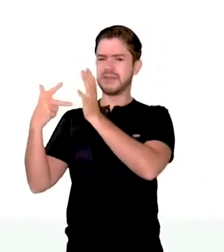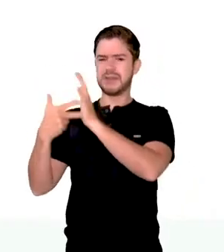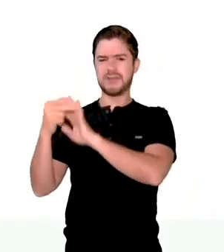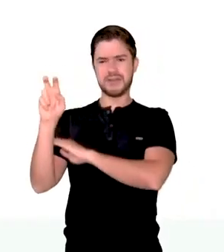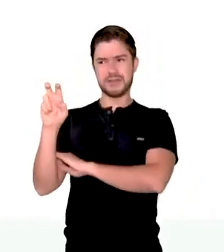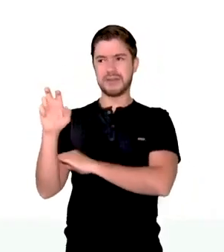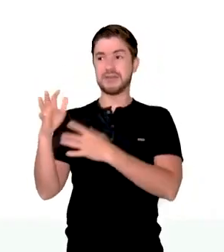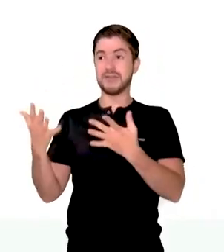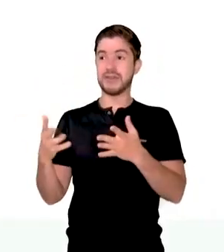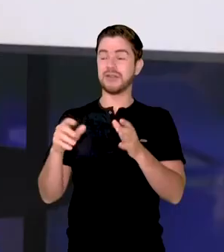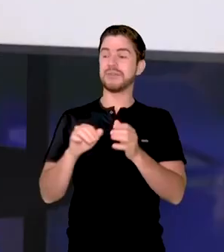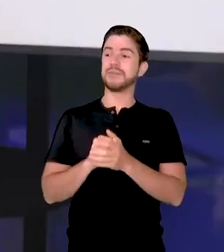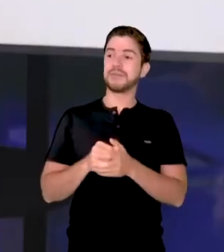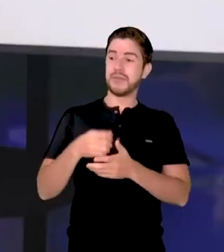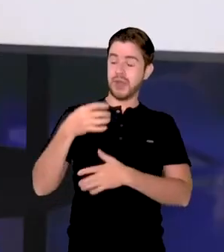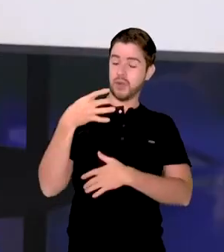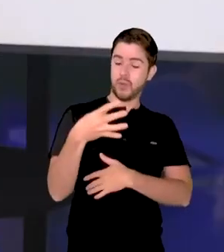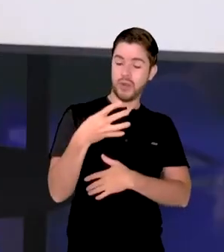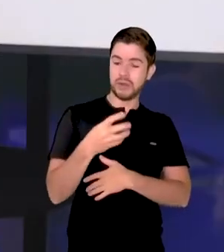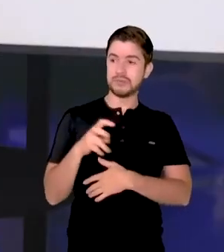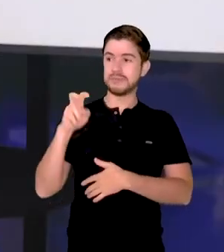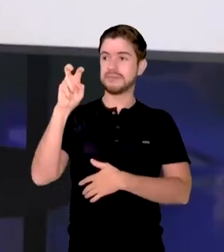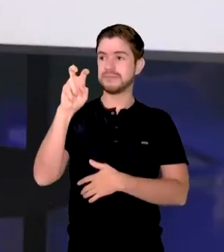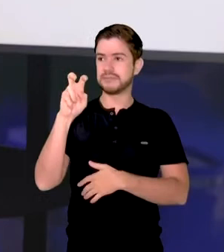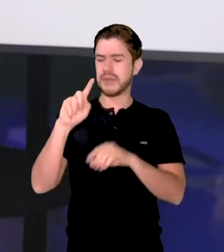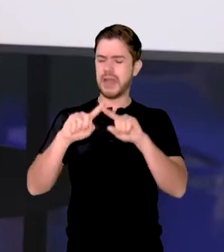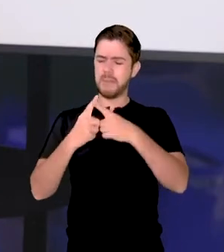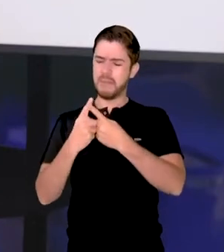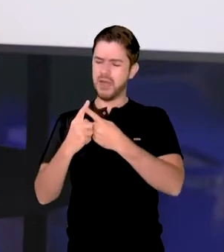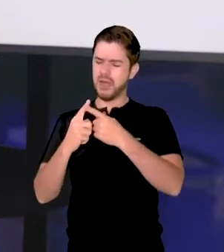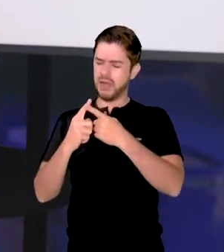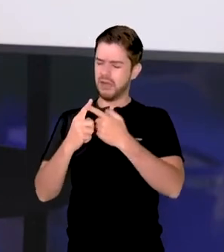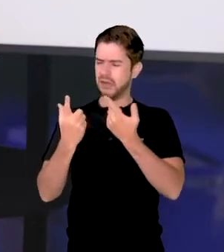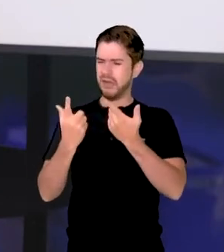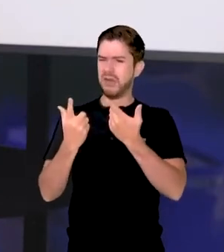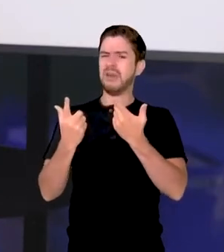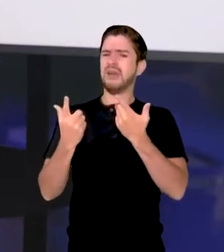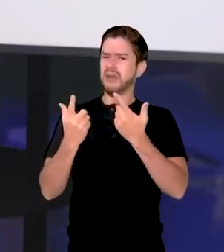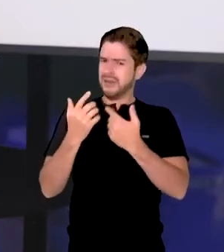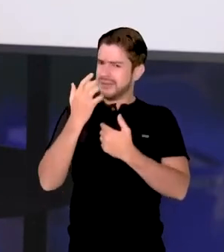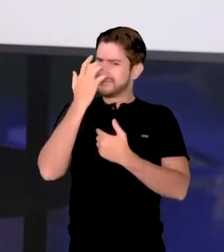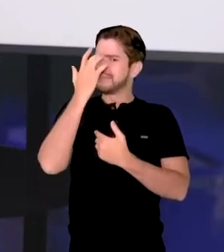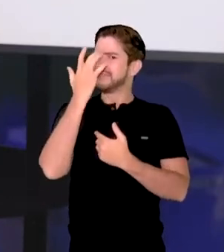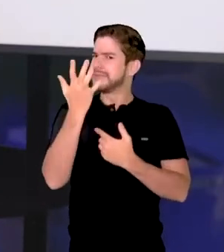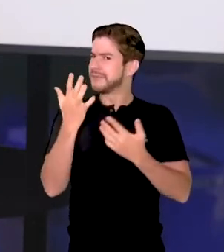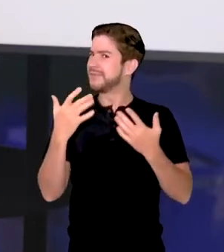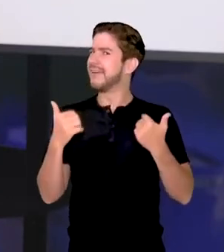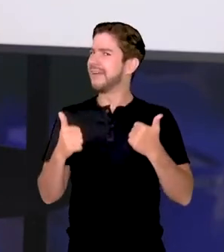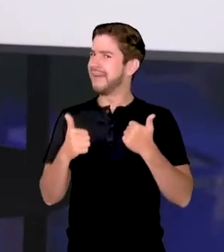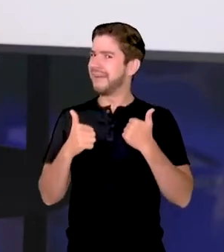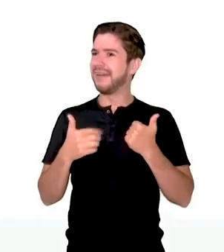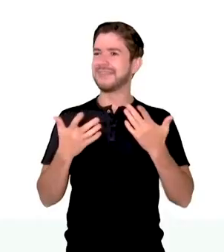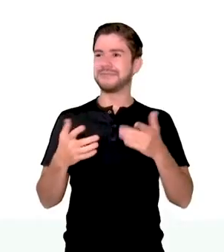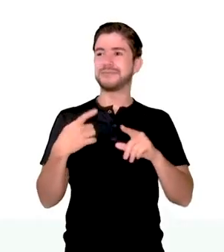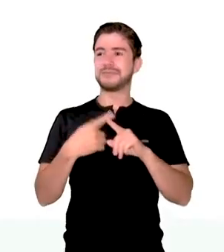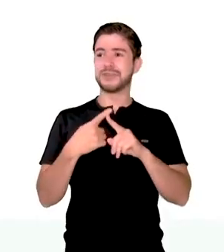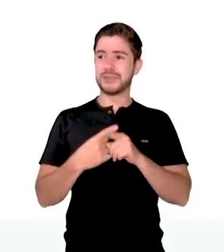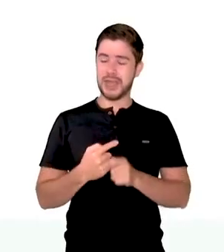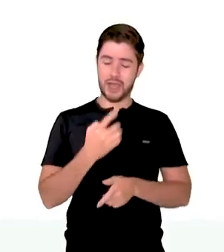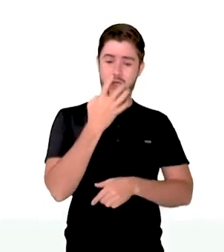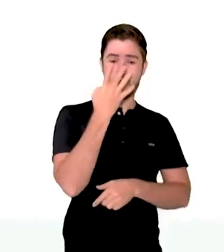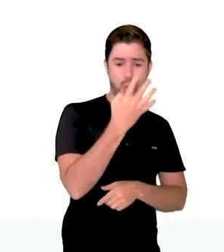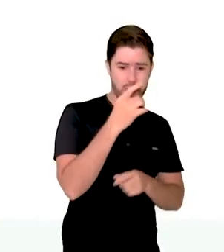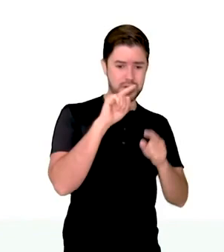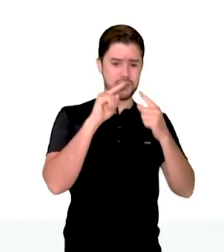isso vira 4 elevado a quinta potência pois porta elevado a quinta potência muito mais fácil de calcular é 4 x